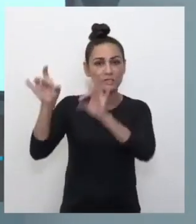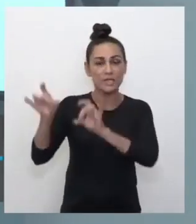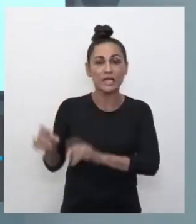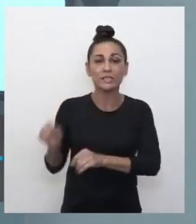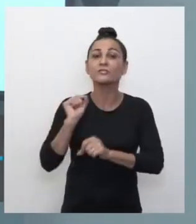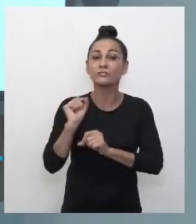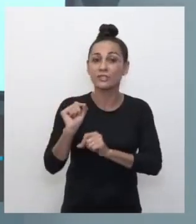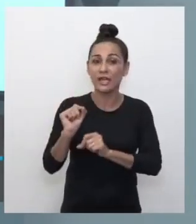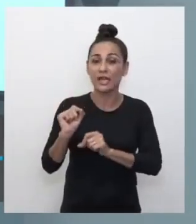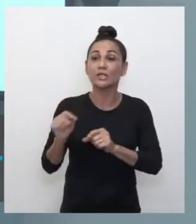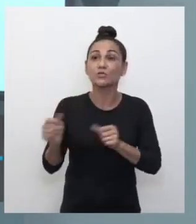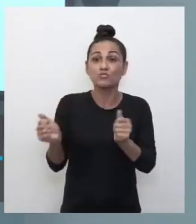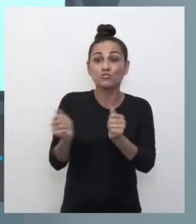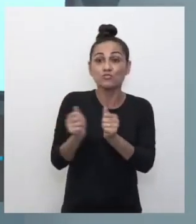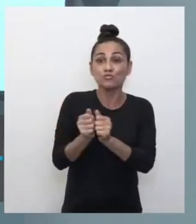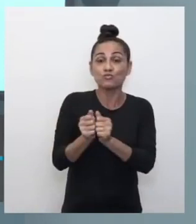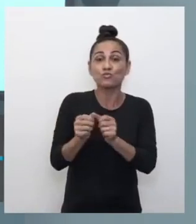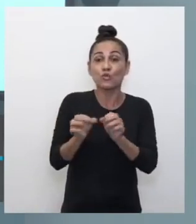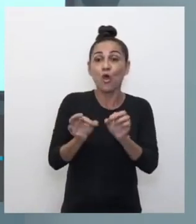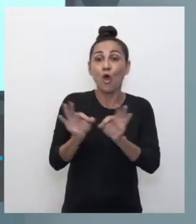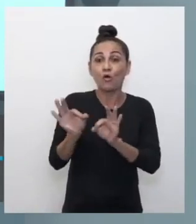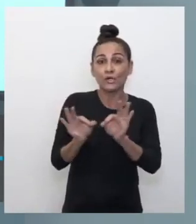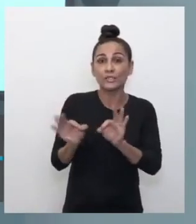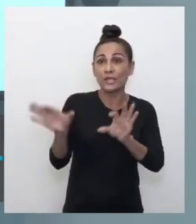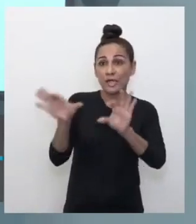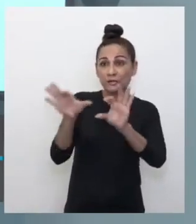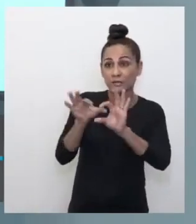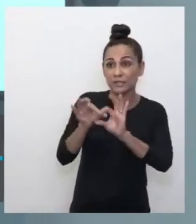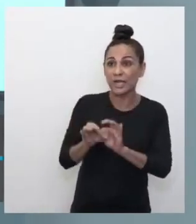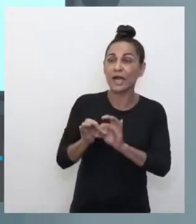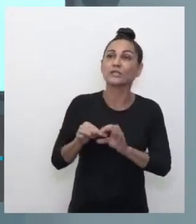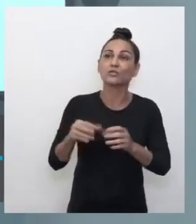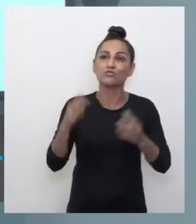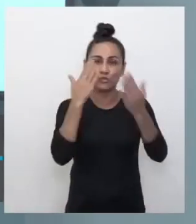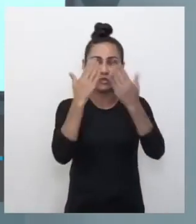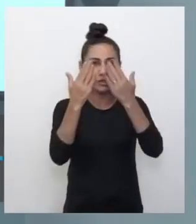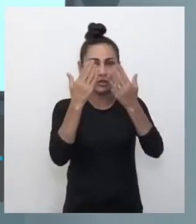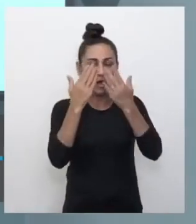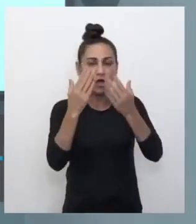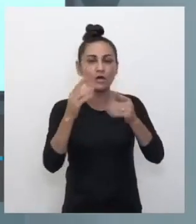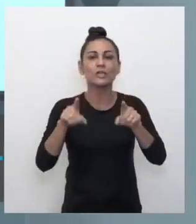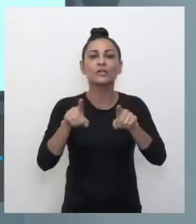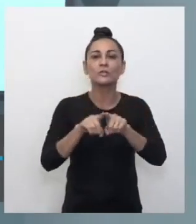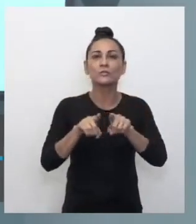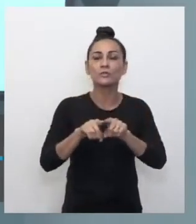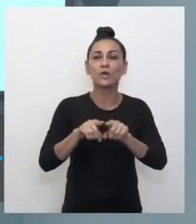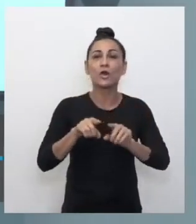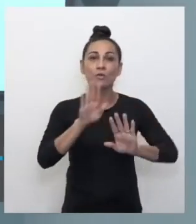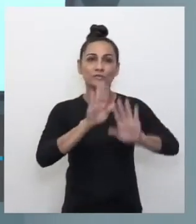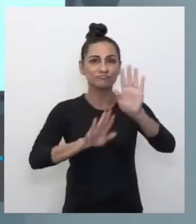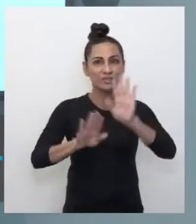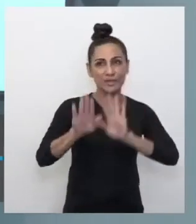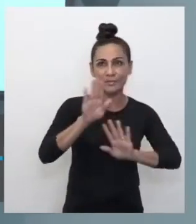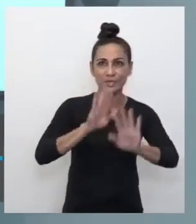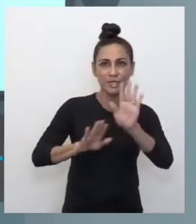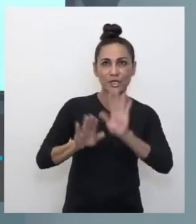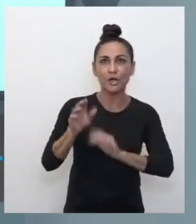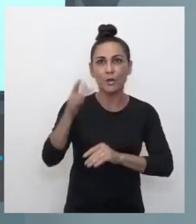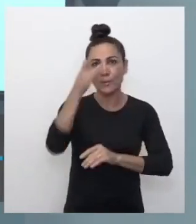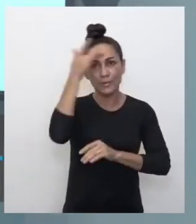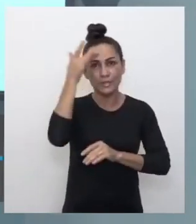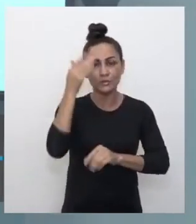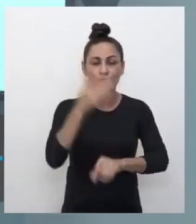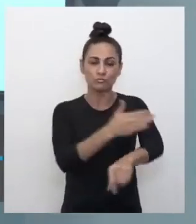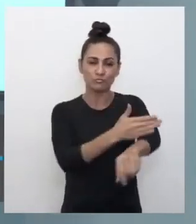um psicoterapeuta, de um médico, né, no caso, né, de uma terapia mais voltada para pessoas que perderam membros